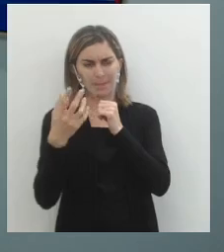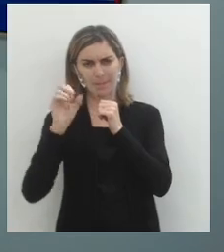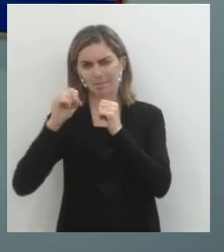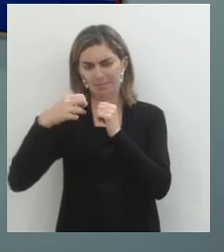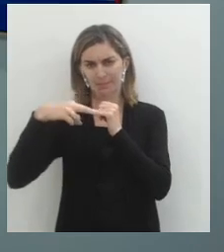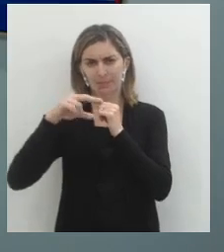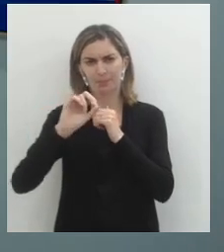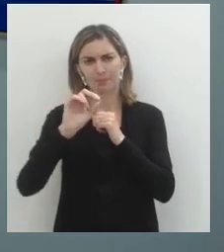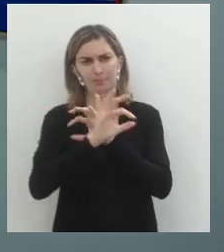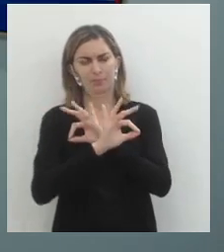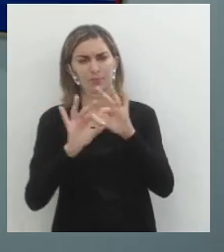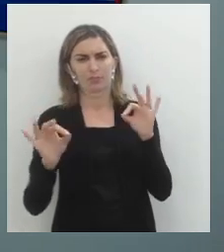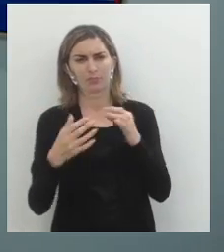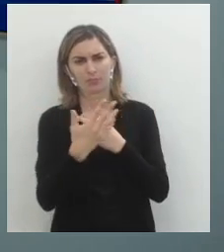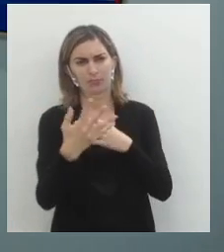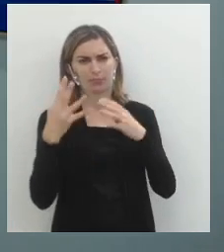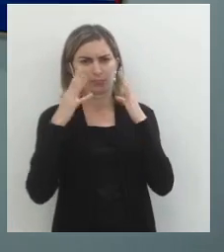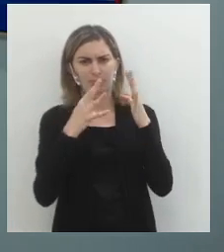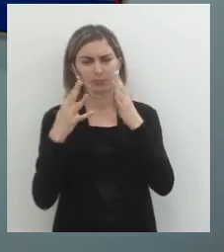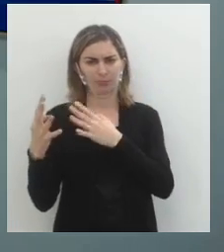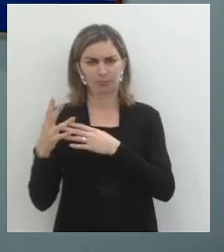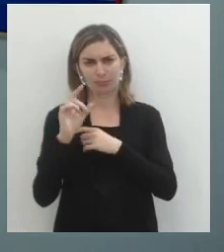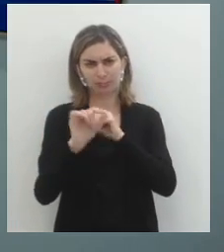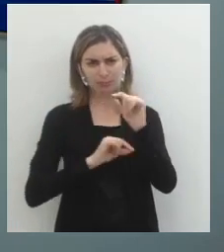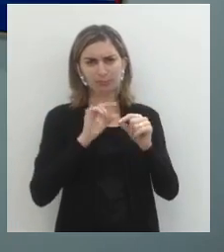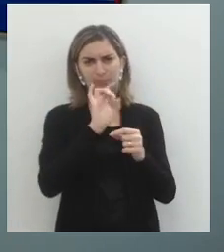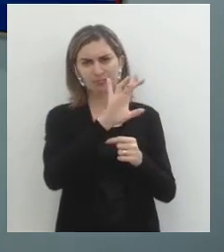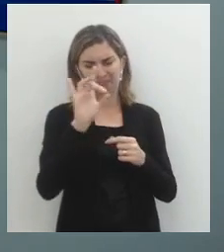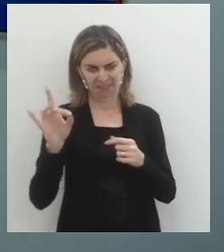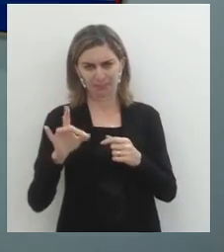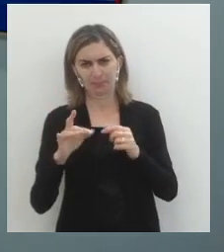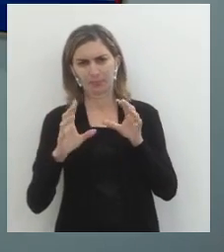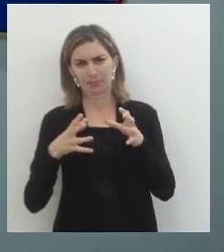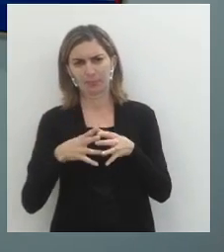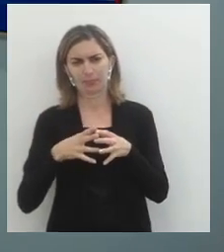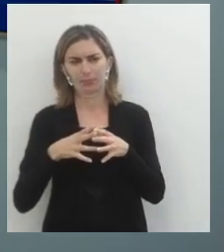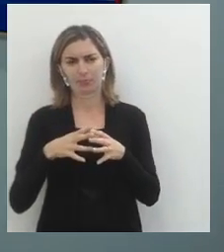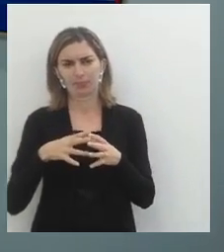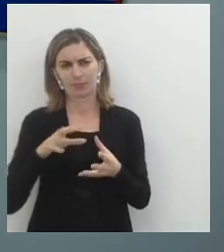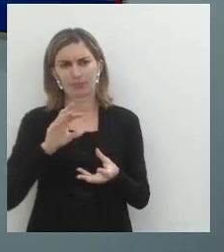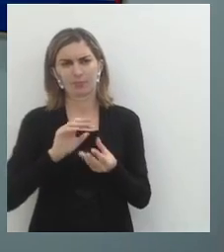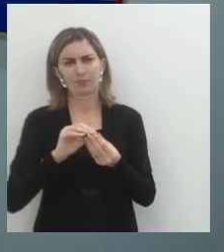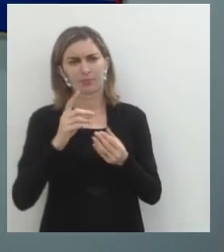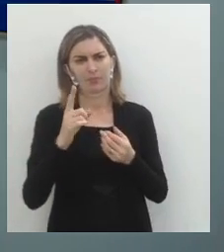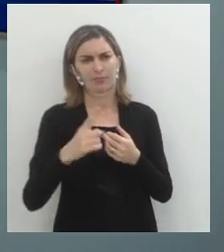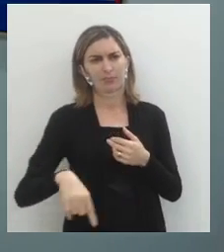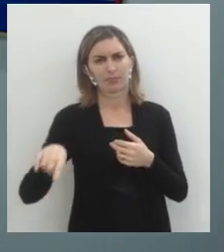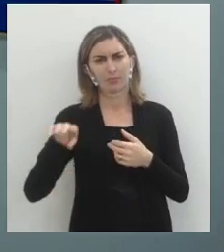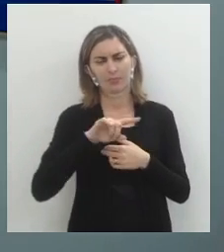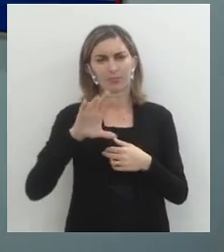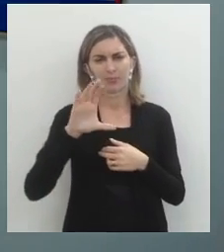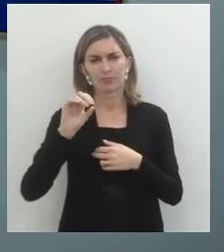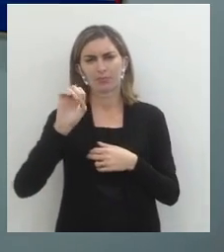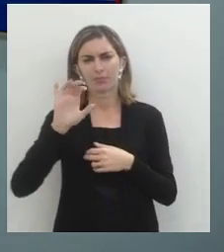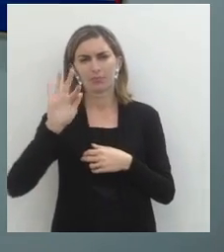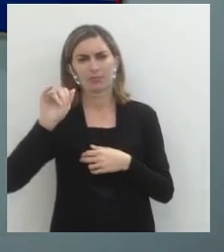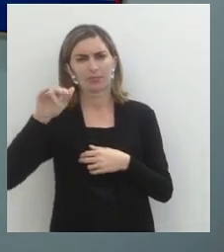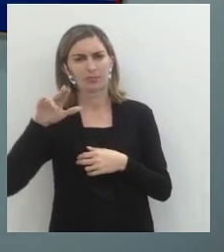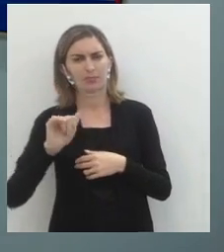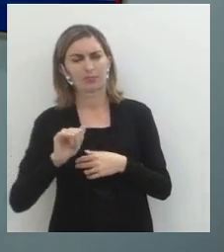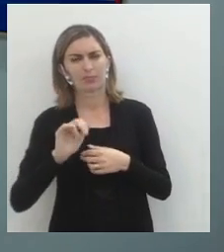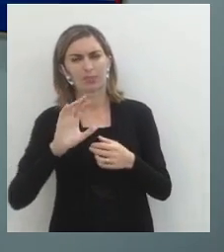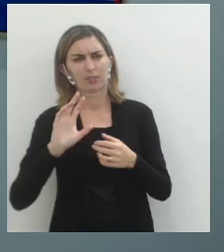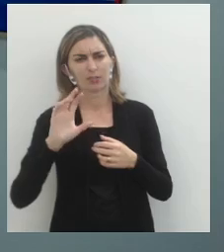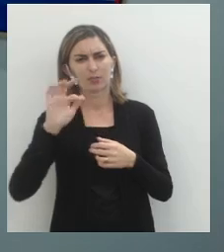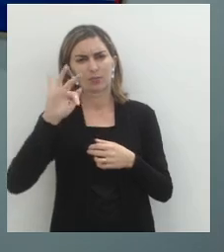seno é você prestar atenção ao que cada termo acrescentado ali aos nossos coeficientes da